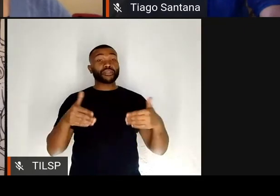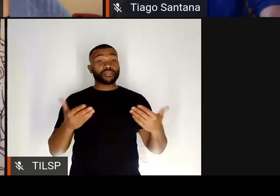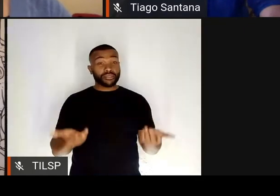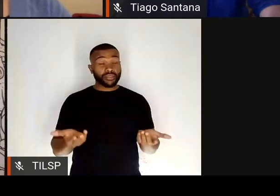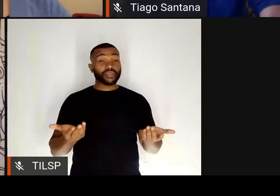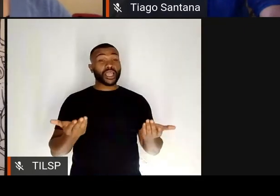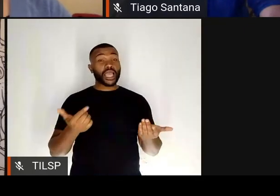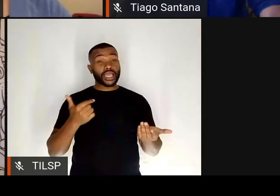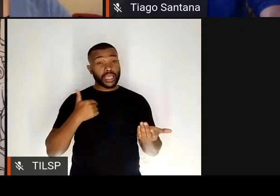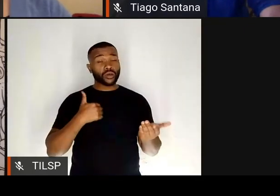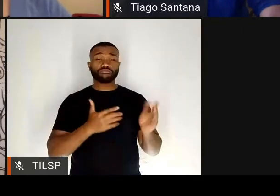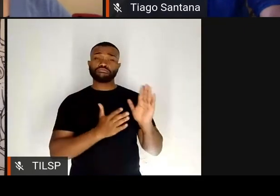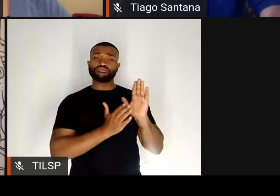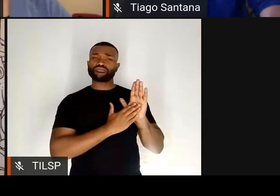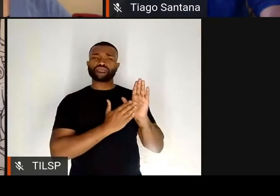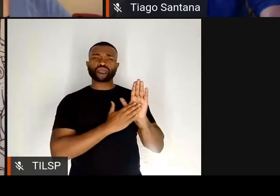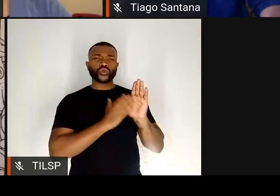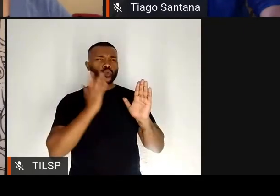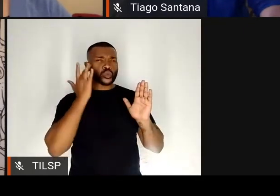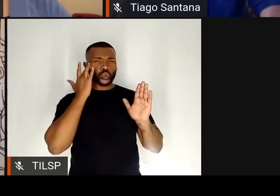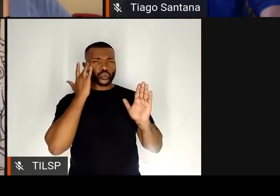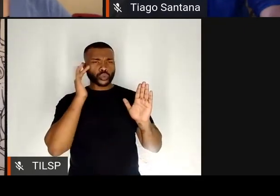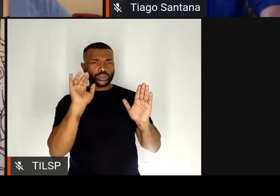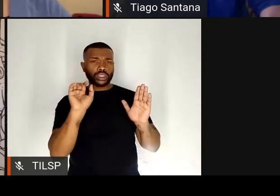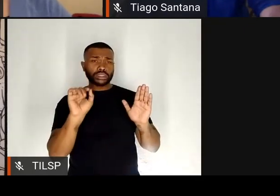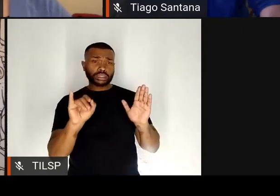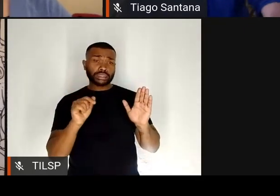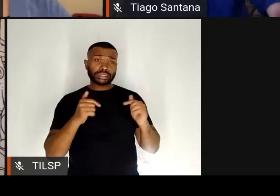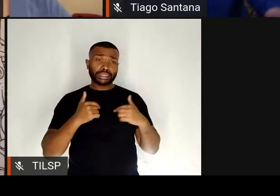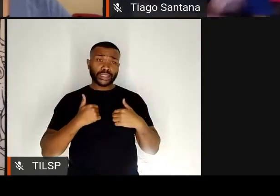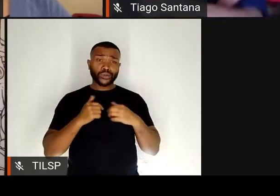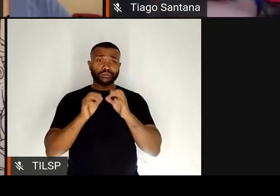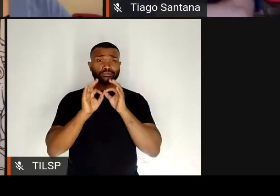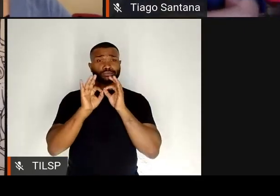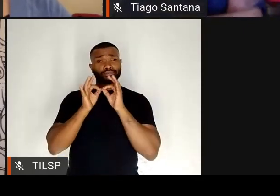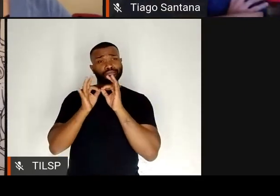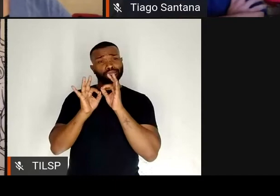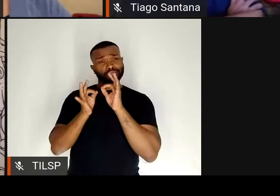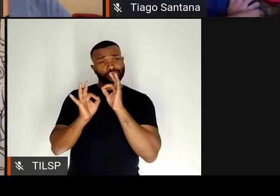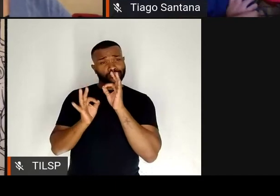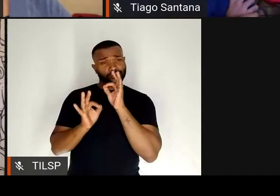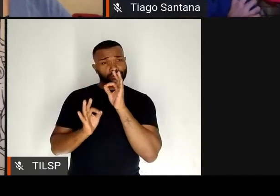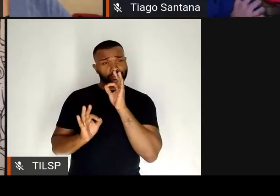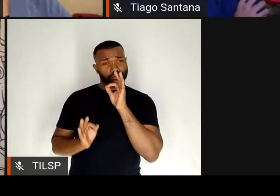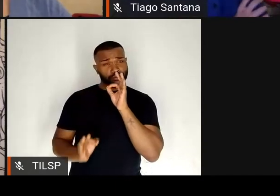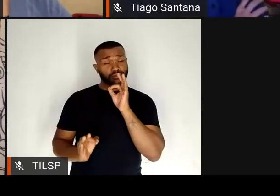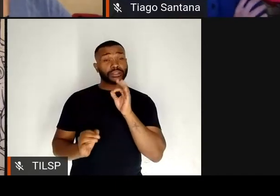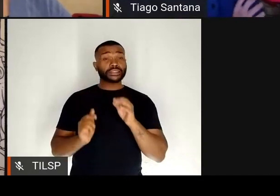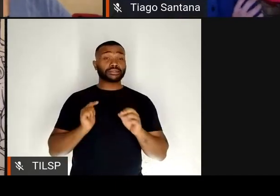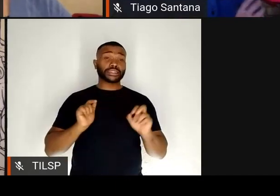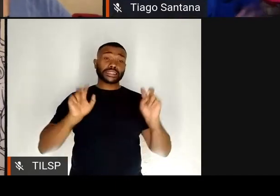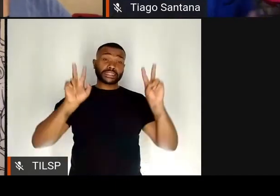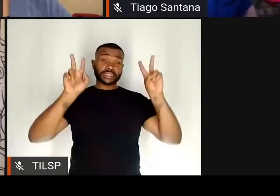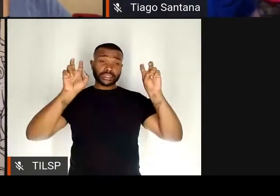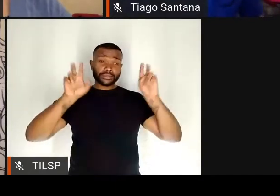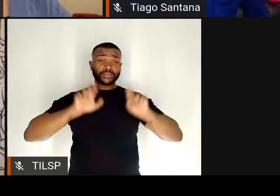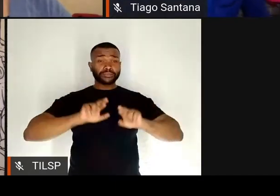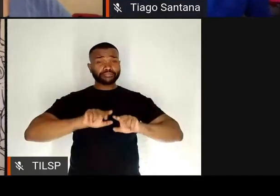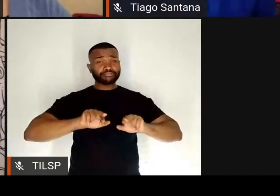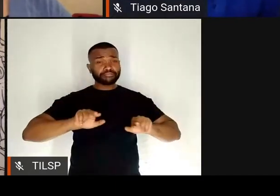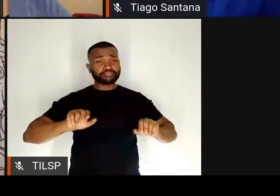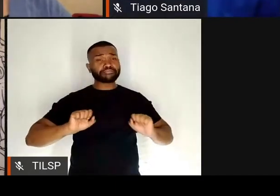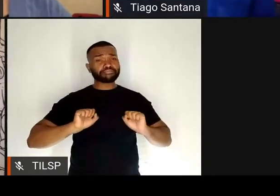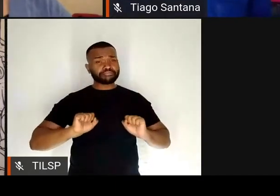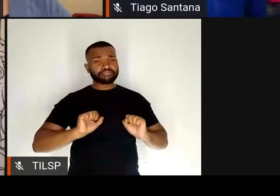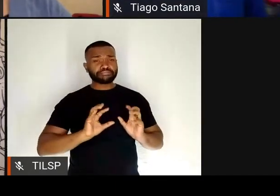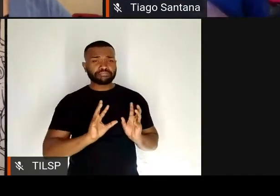ia propor, eu não sei se eu aqui fiz um grande... uma grande reunião de temas muito diferentes, mas posso sintetizá-las